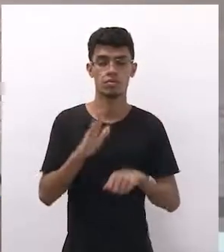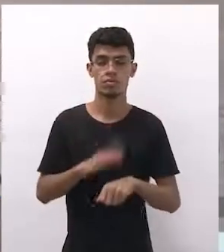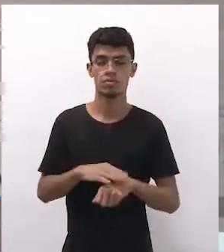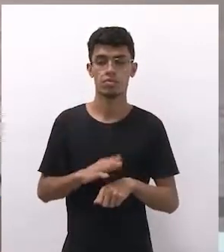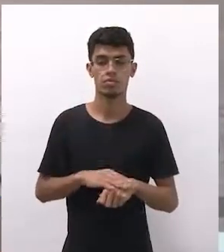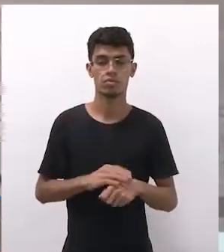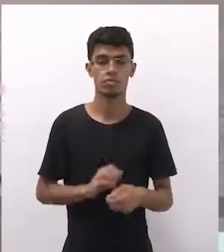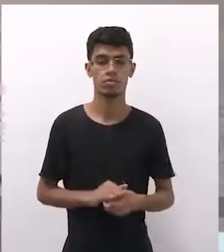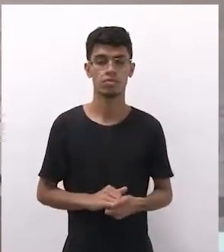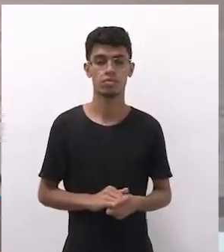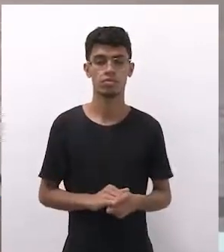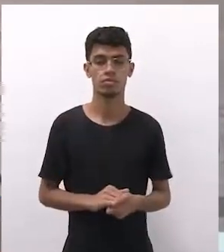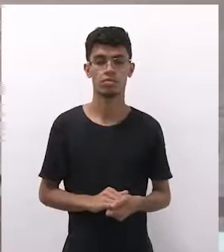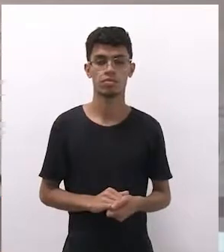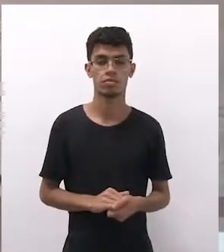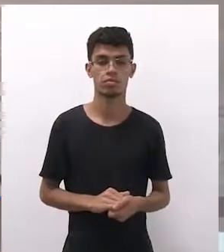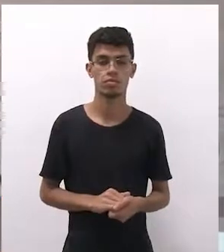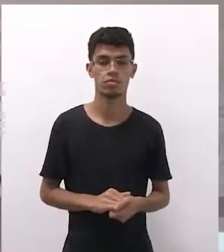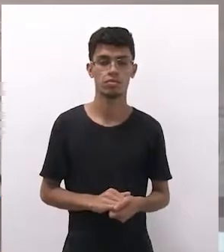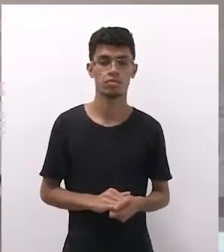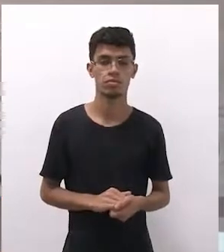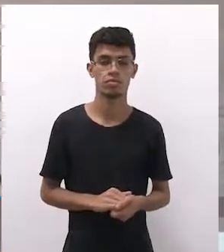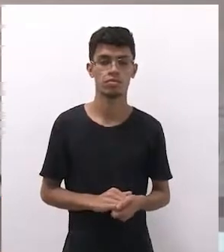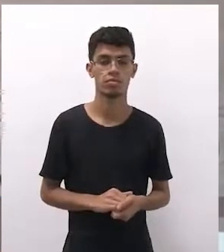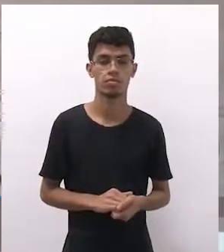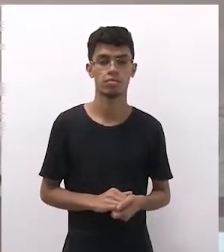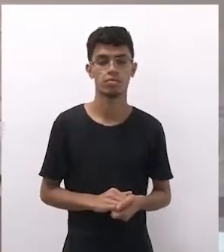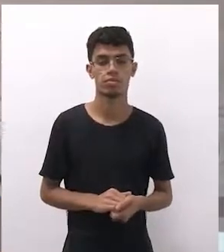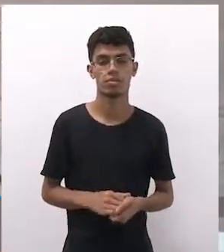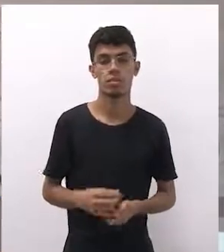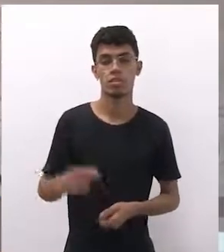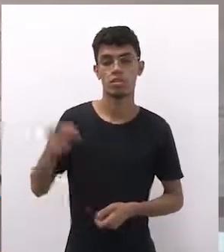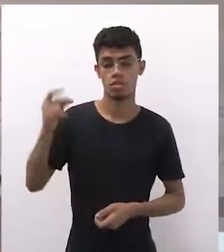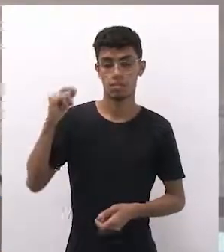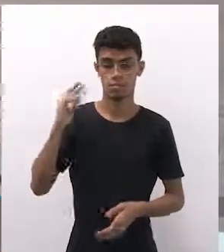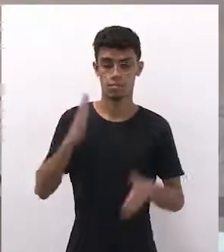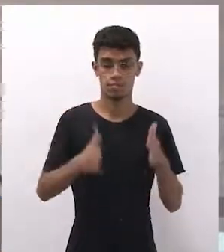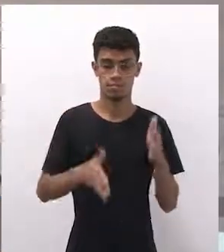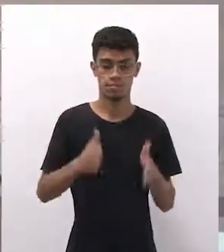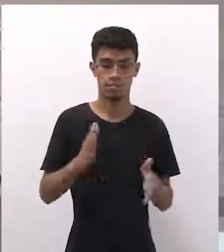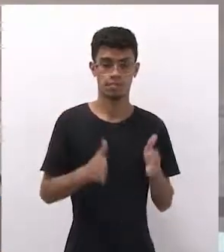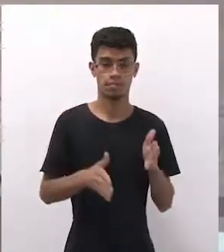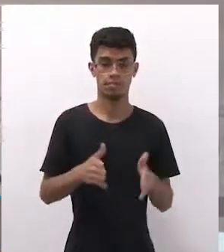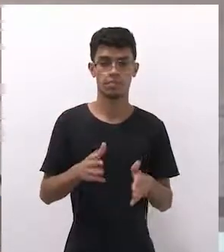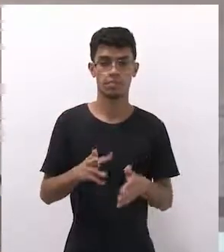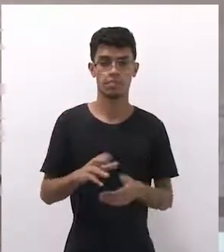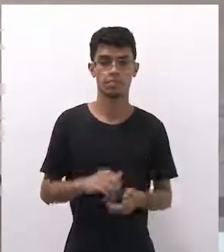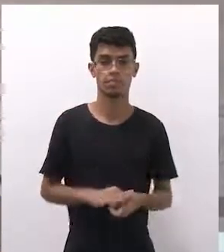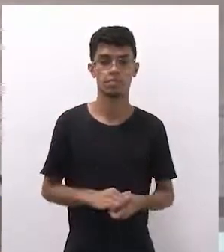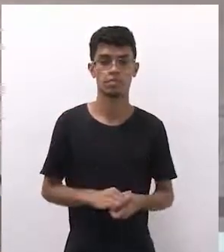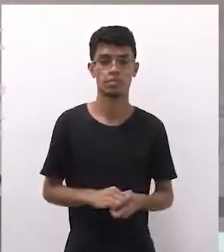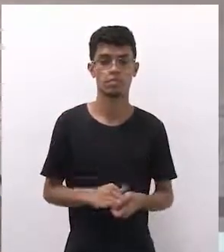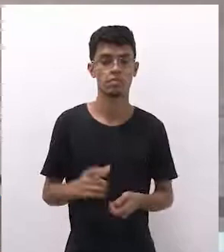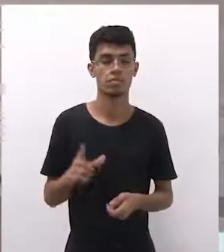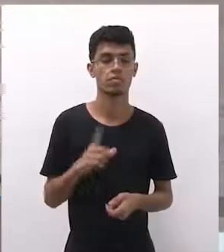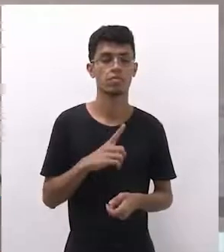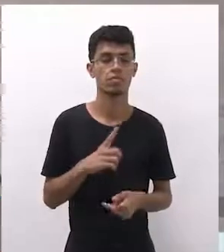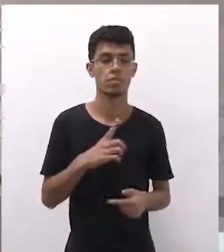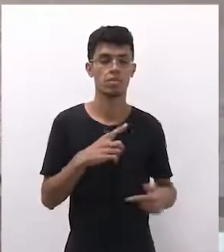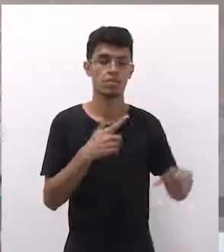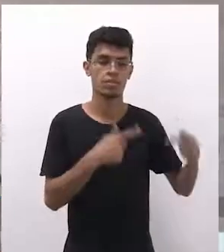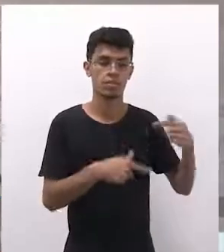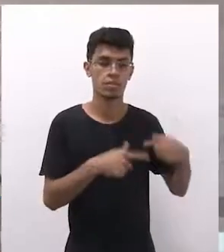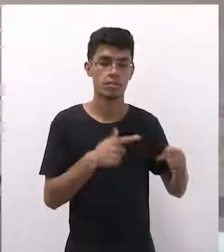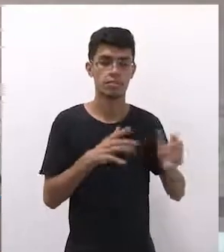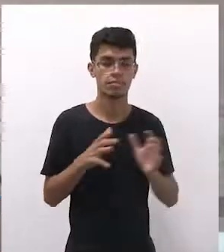uma proposta que teve um consenso na época, porque as divergências políticas, coisas sempre tivemos, sempre foram